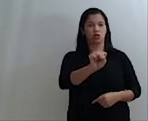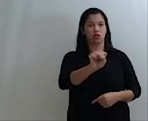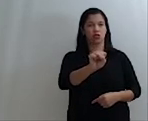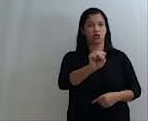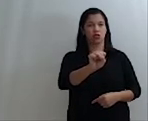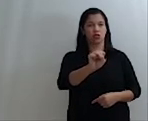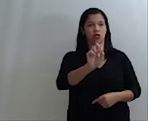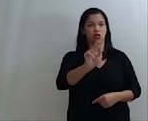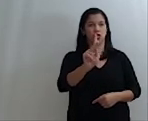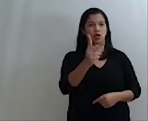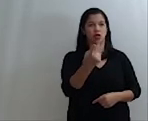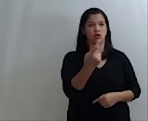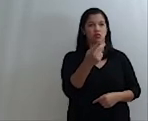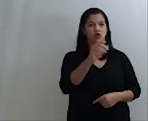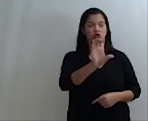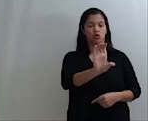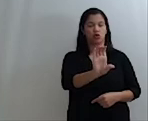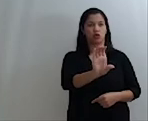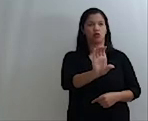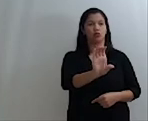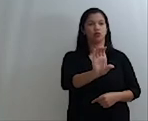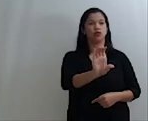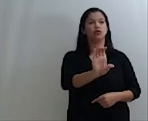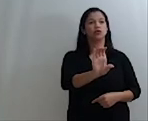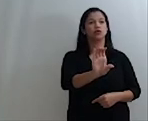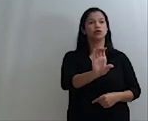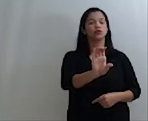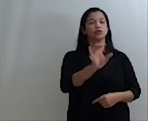237 sustentação oral